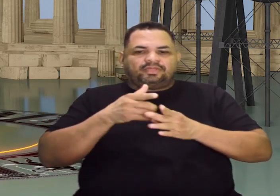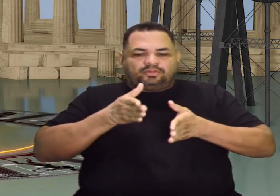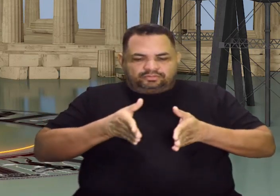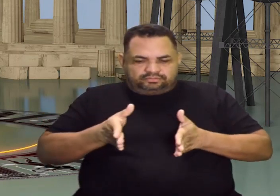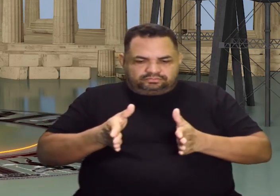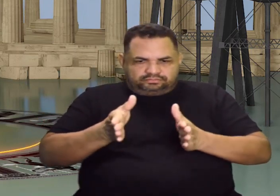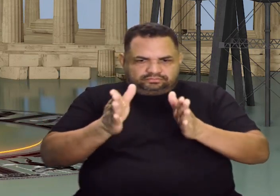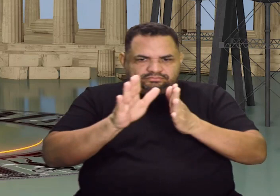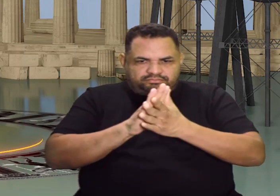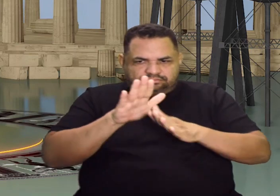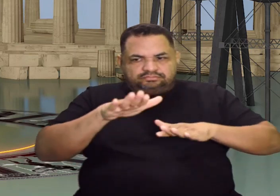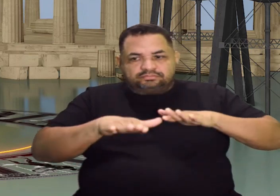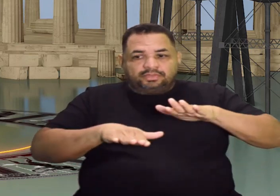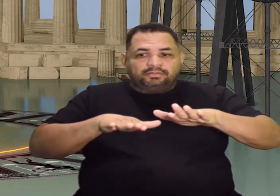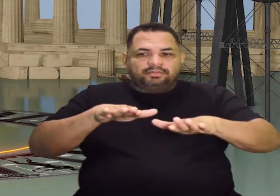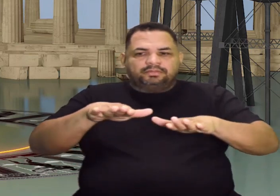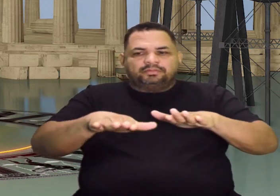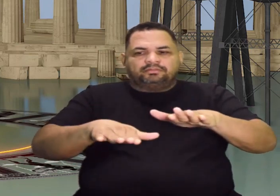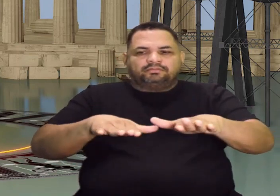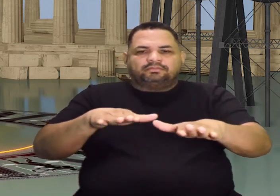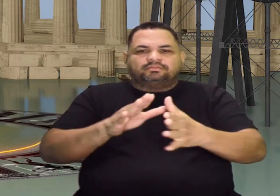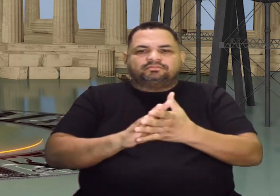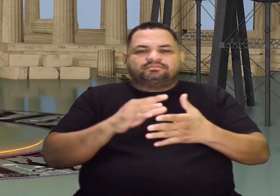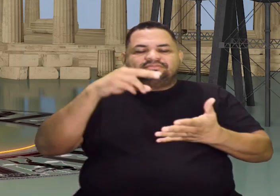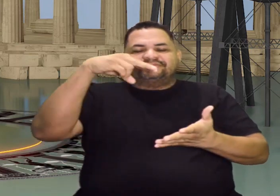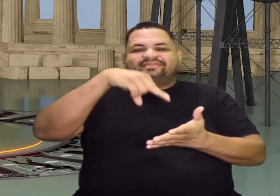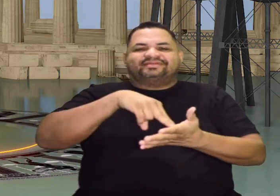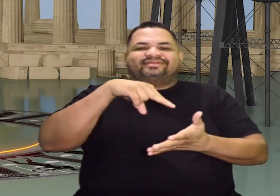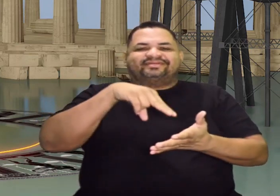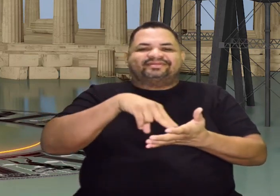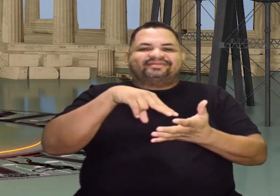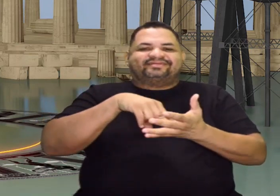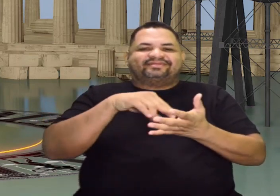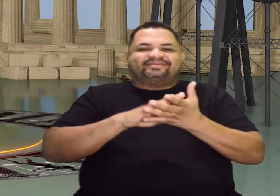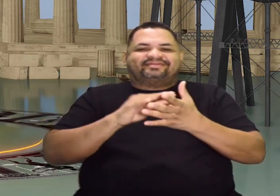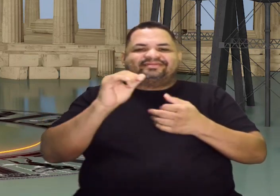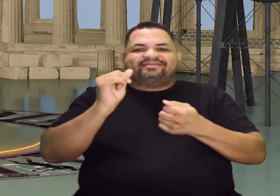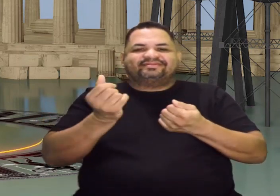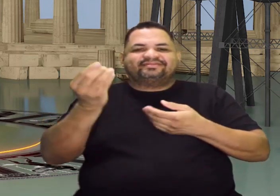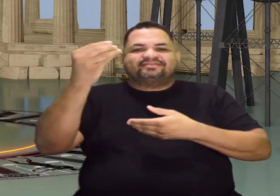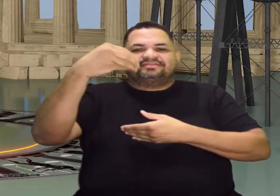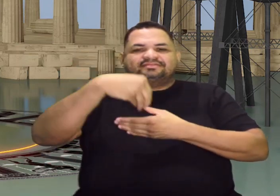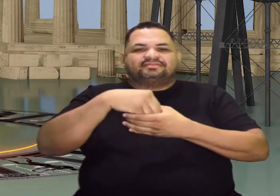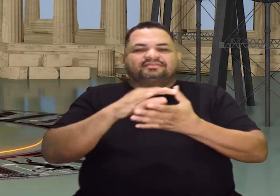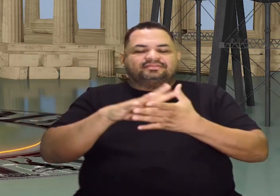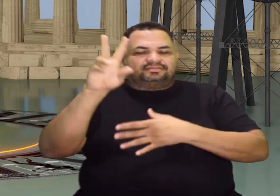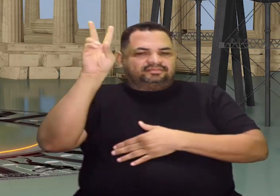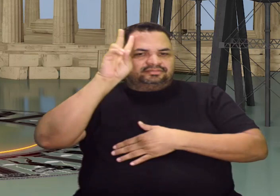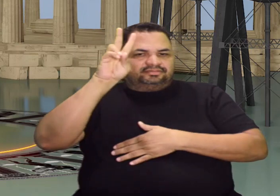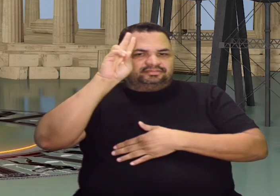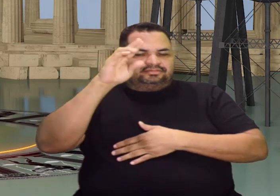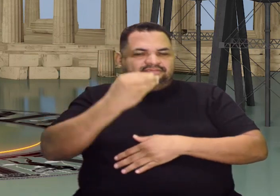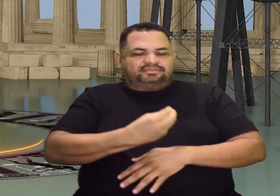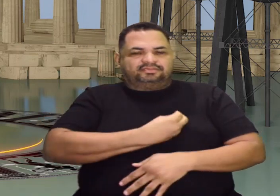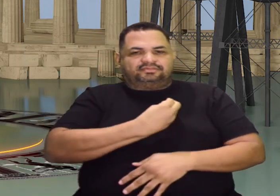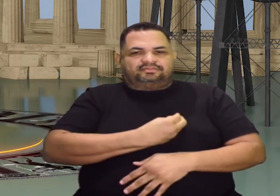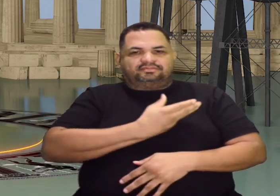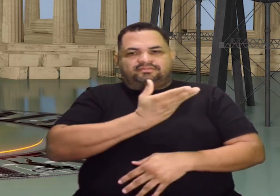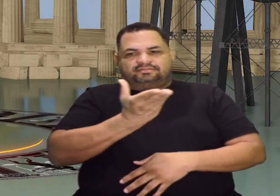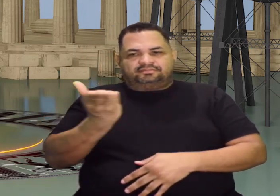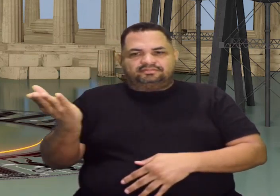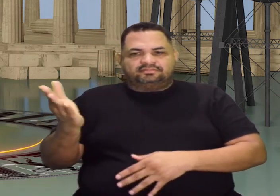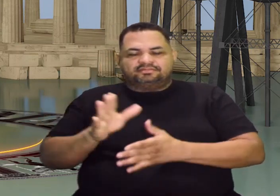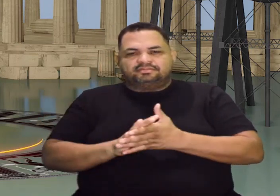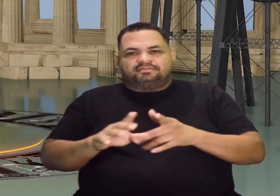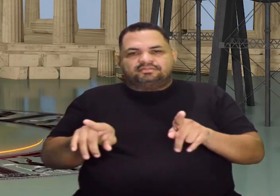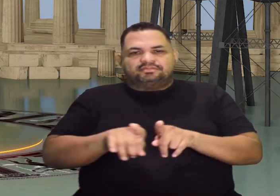faz caminhando, olha só. Então, com muita alegria que agora eu vou fazer parte da história de vocês na vida. E vocês vão fazer